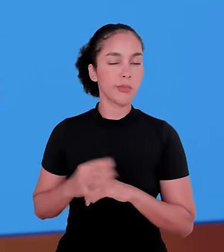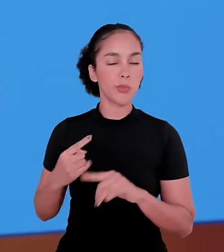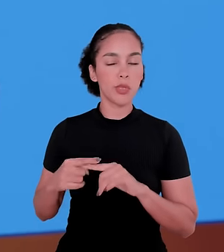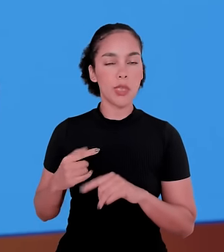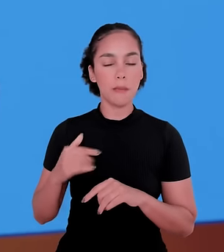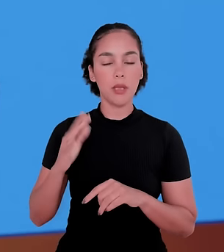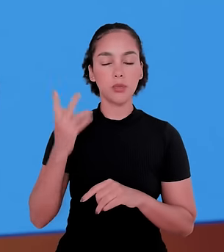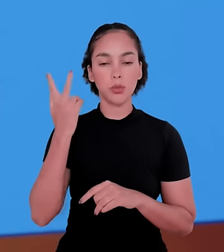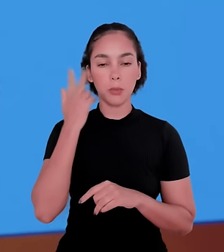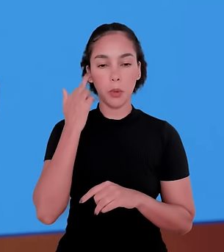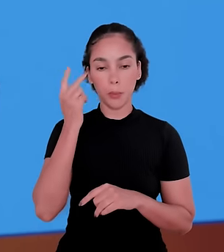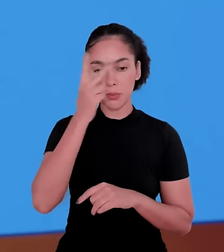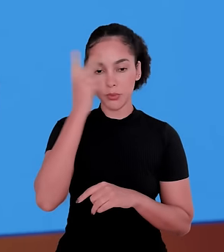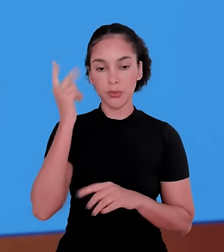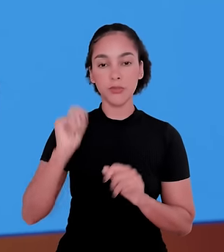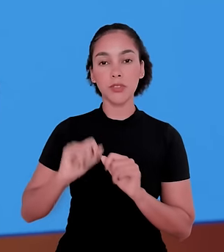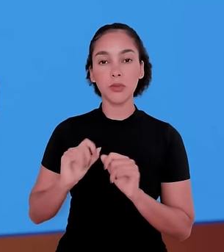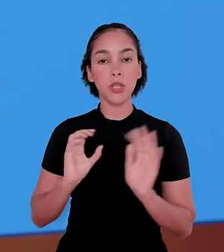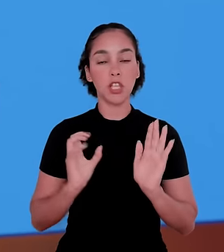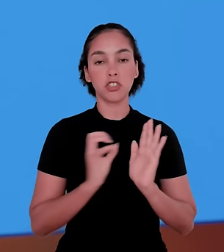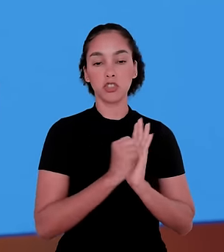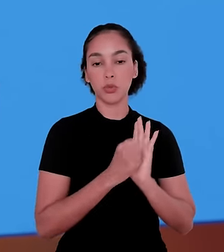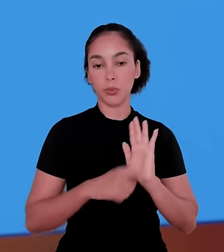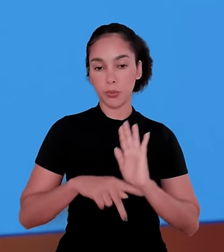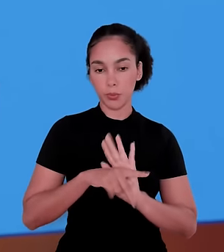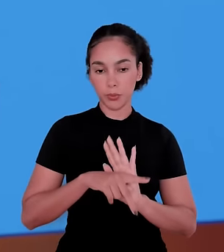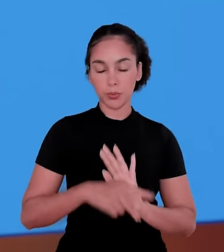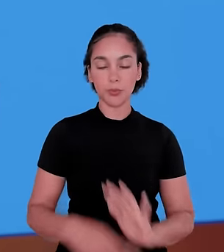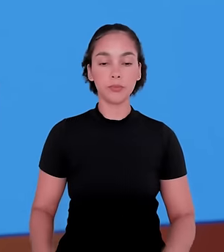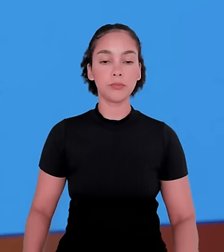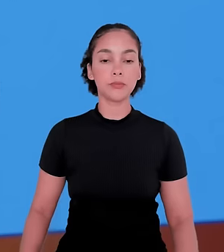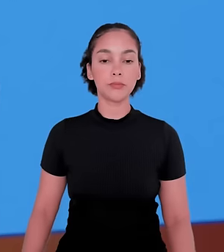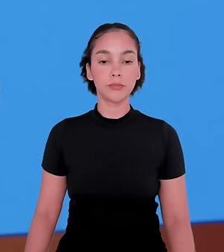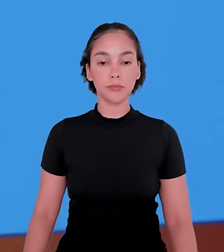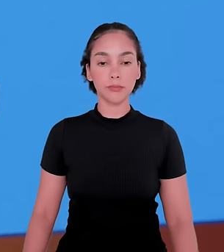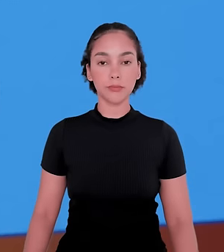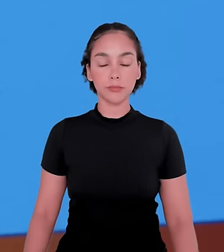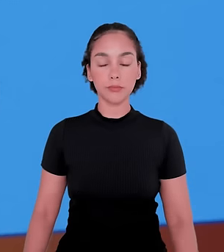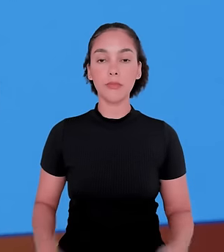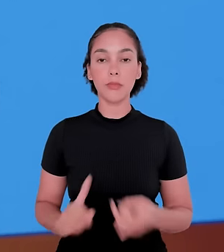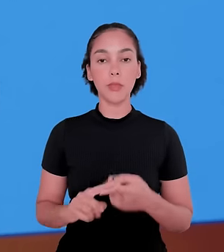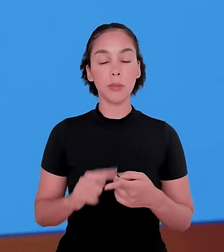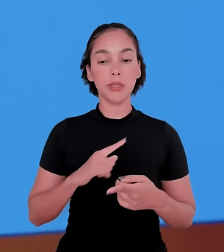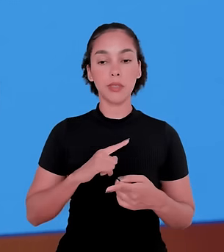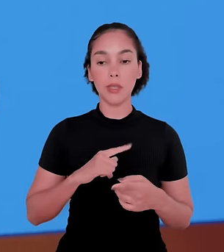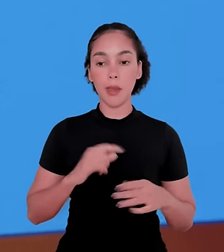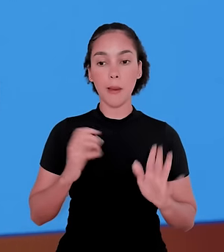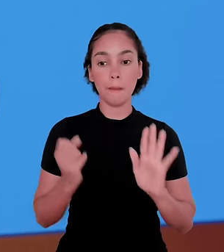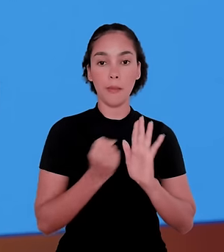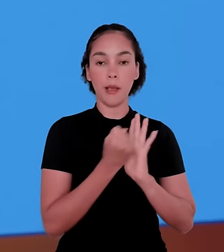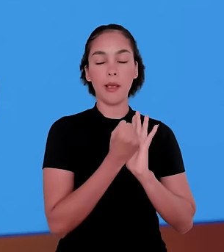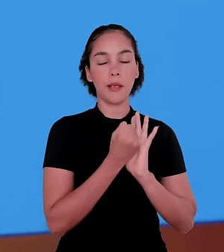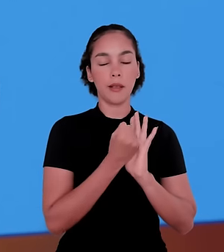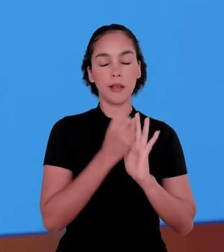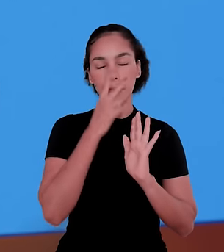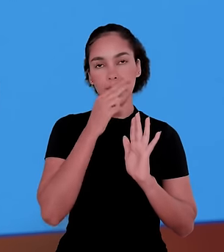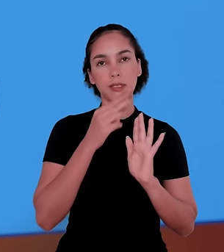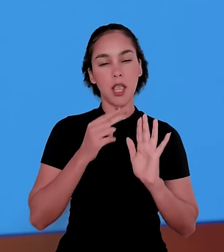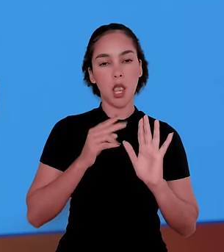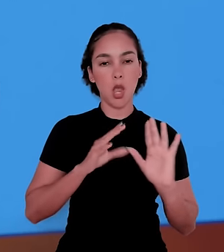das pessoas eh fazerem o seu registro Além disso existem marcas que são chamadas marcas